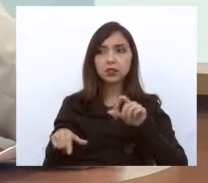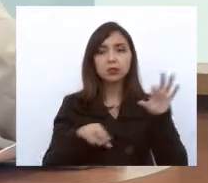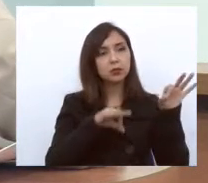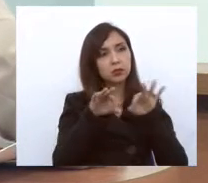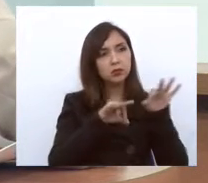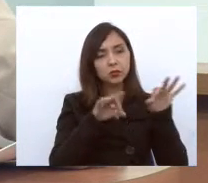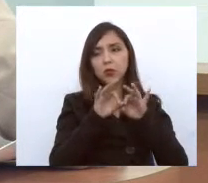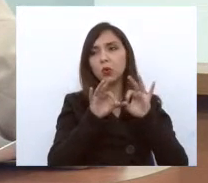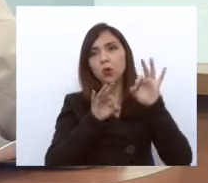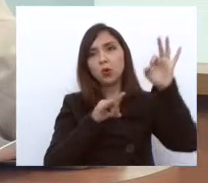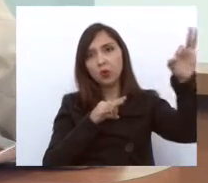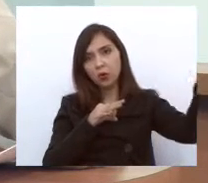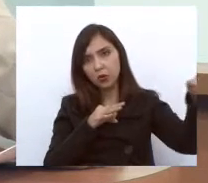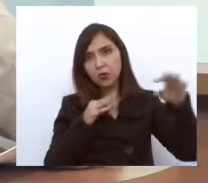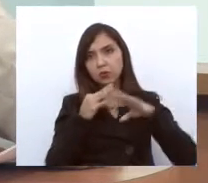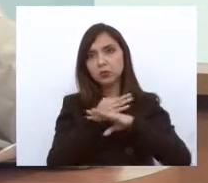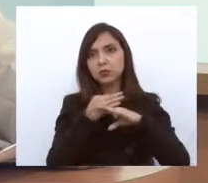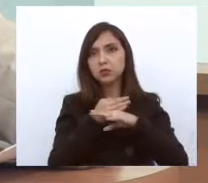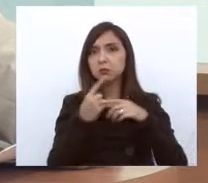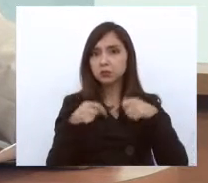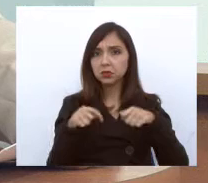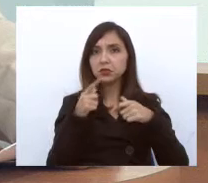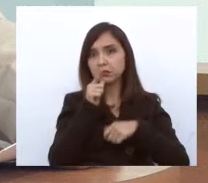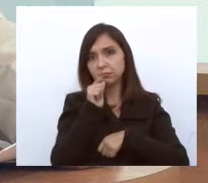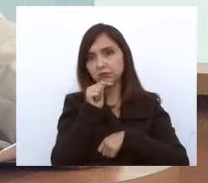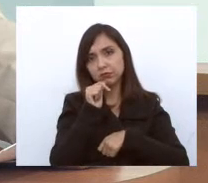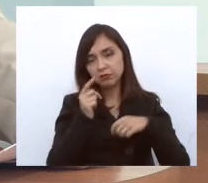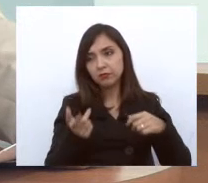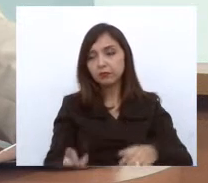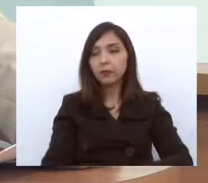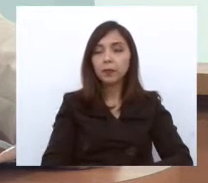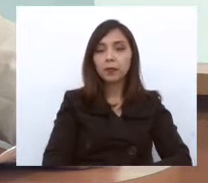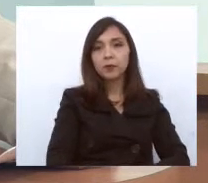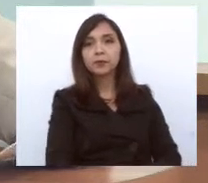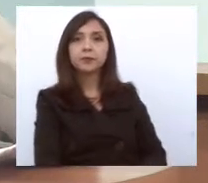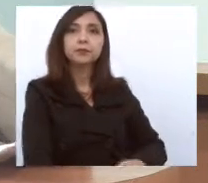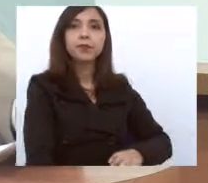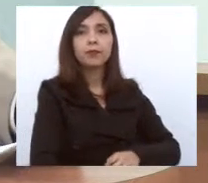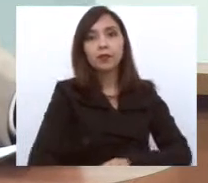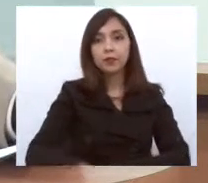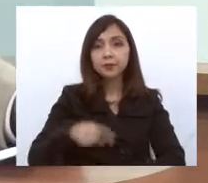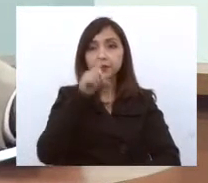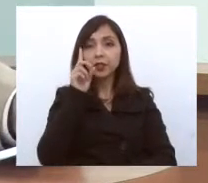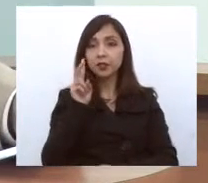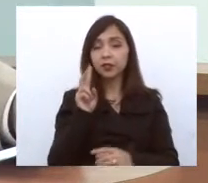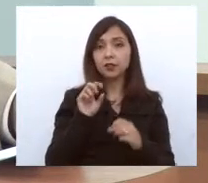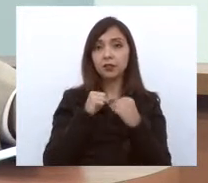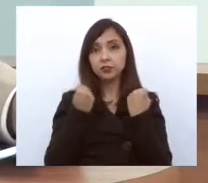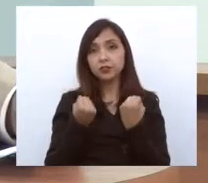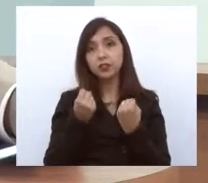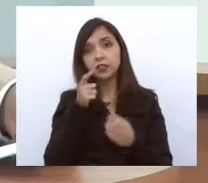longínquos dessa cidade precisando de água. Estou defendendo aqui o direito da água.